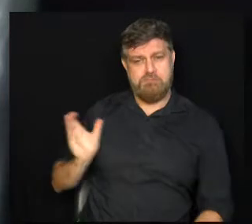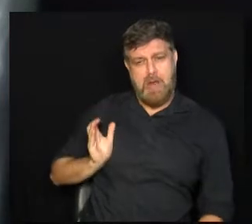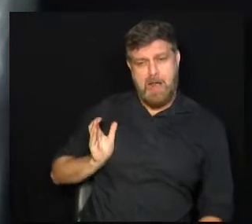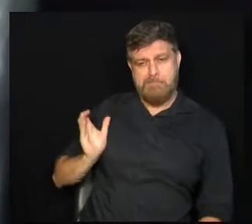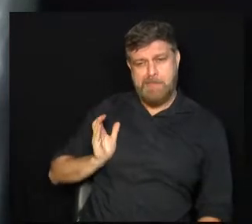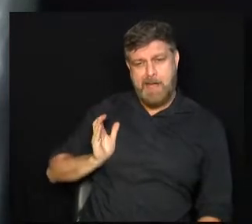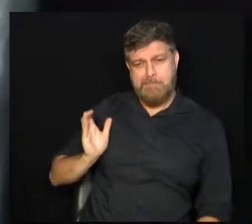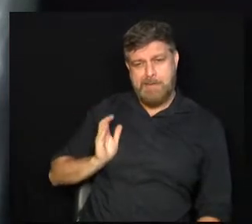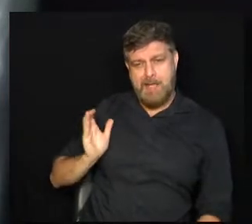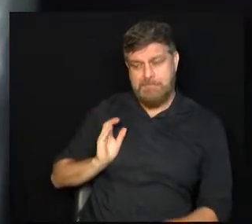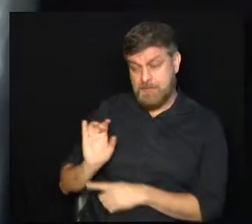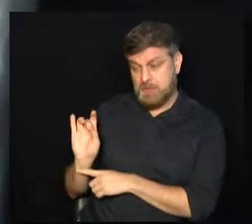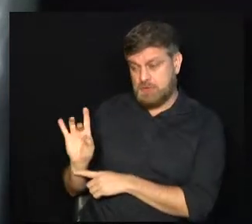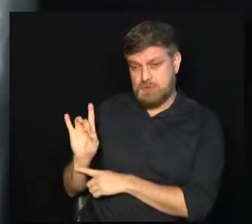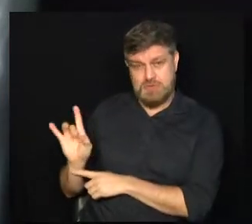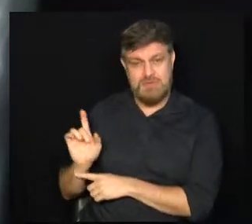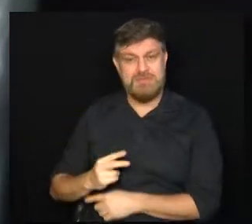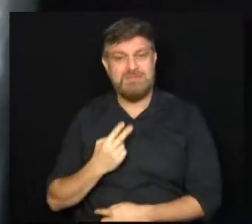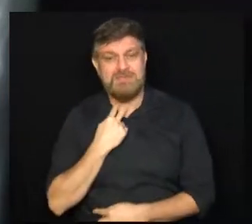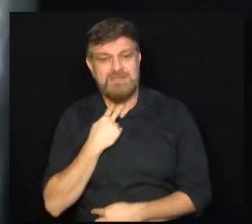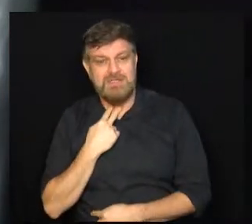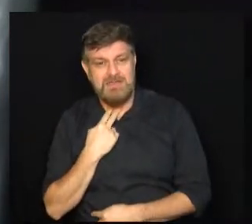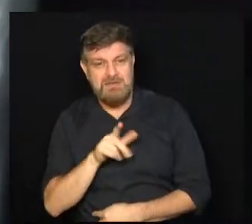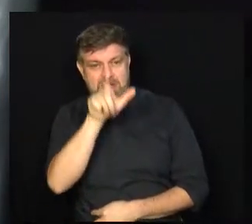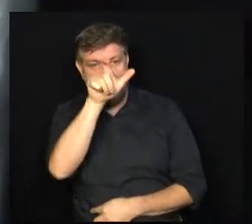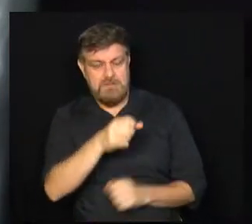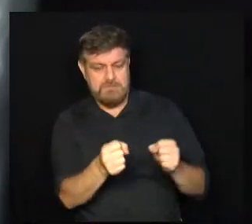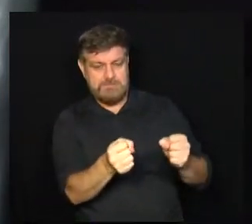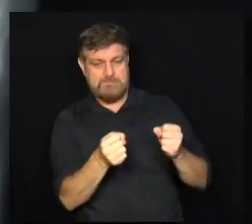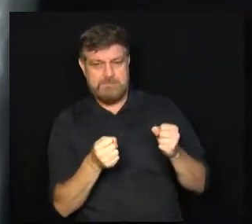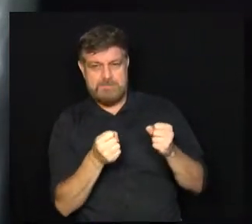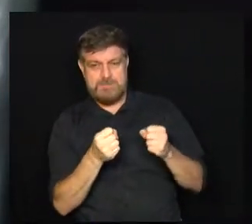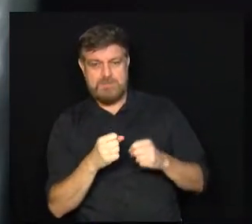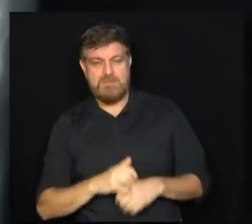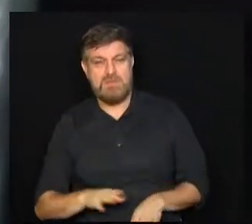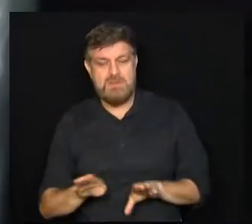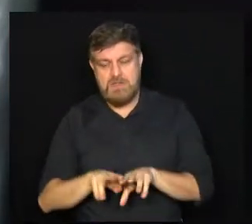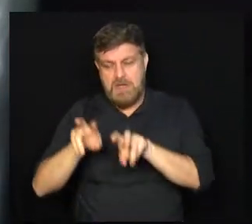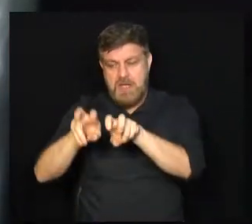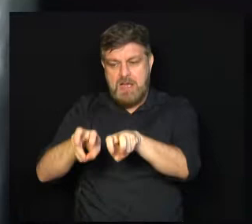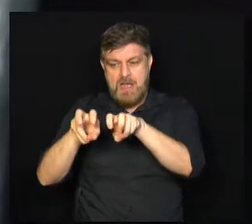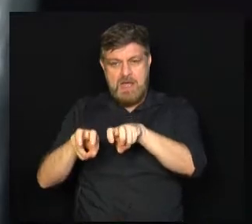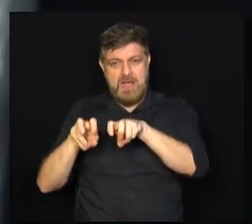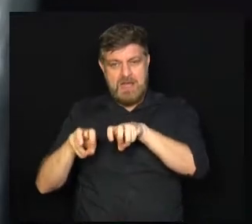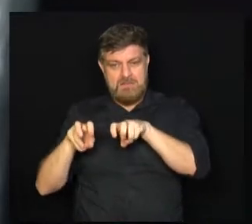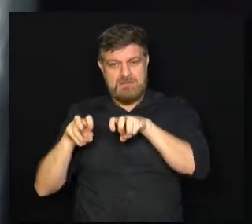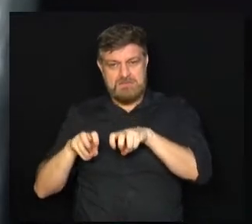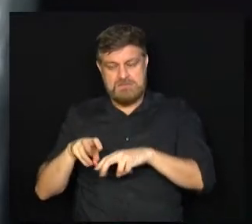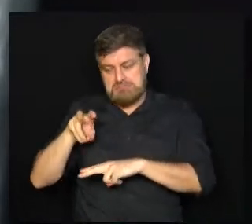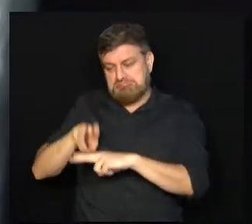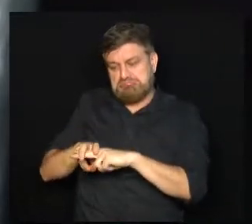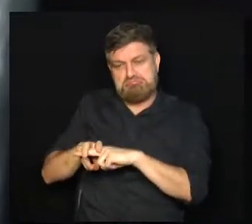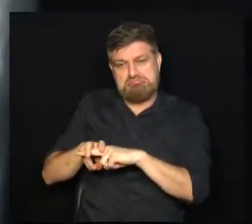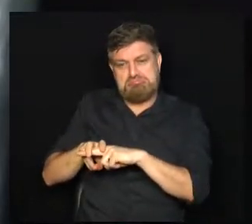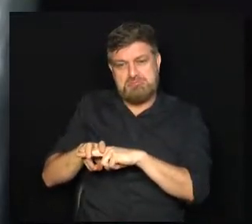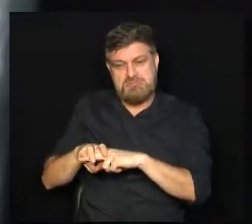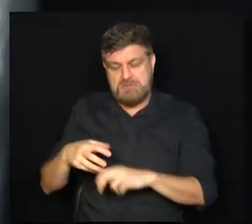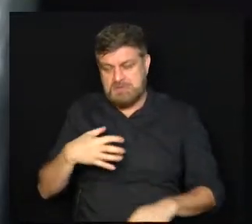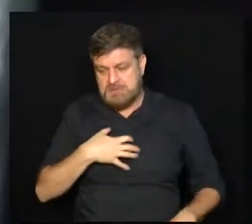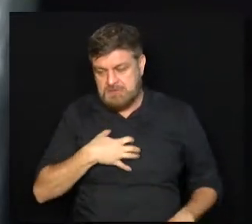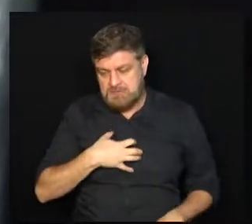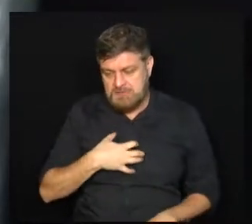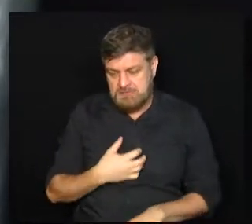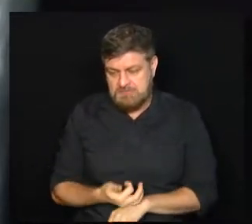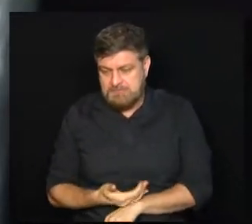não dava para deixar só os pilotos comandando a aeronave e os passageiros sentados, né, sentindo as